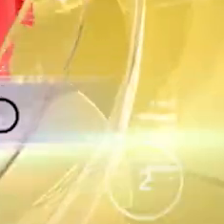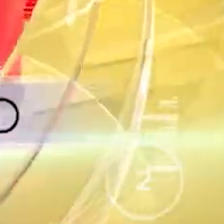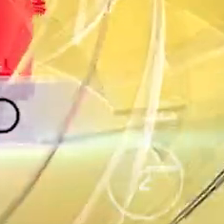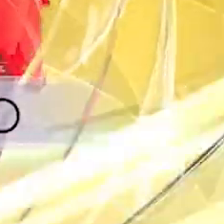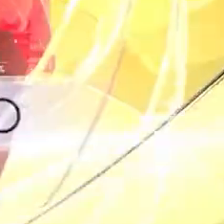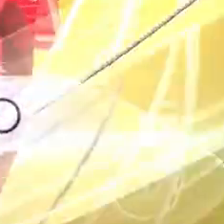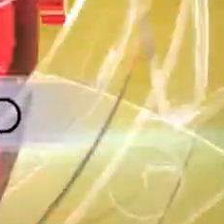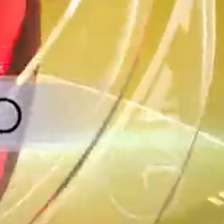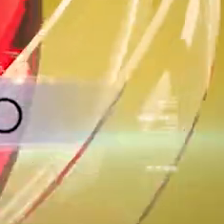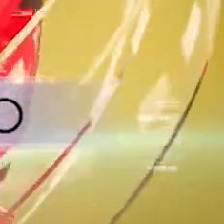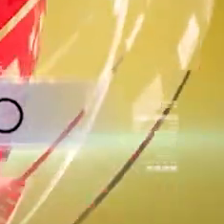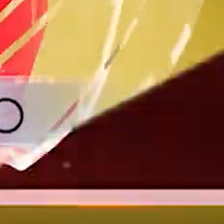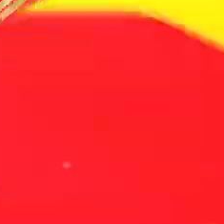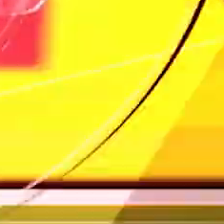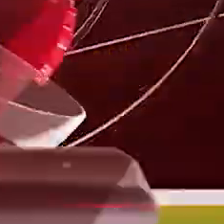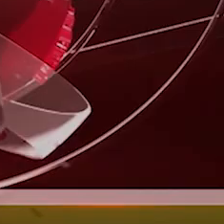Música